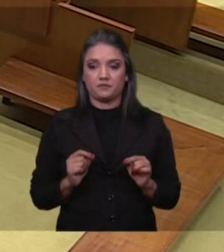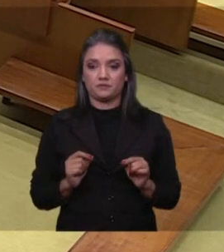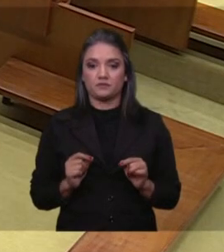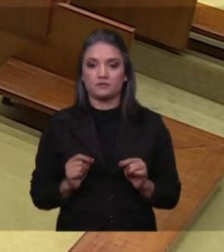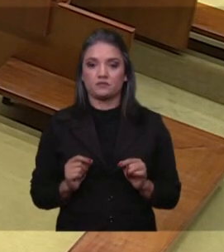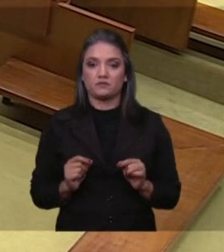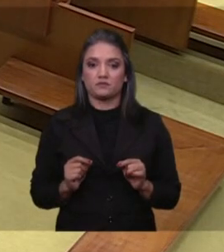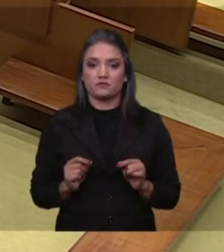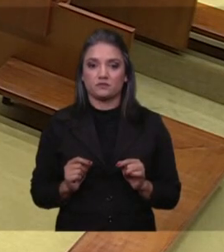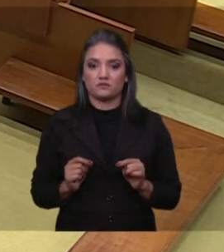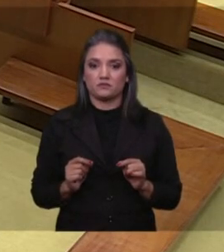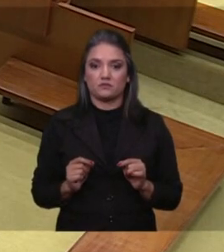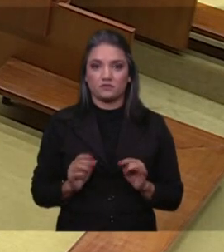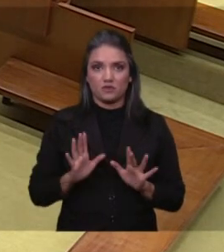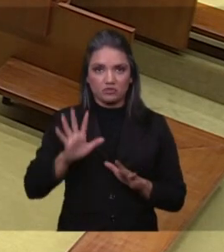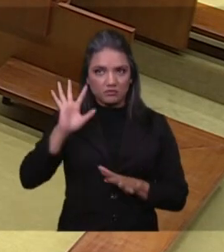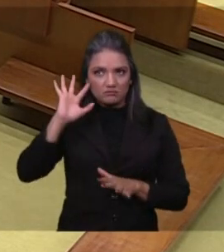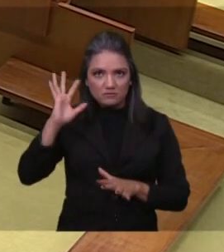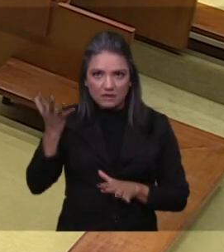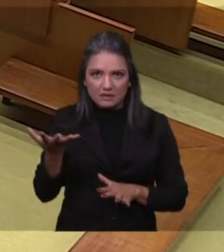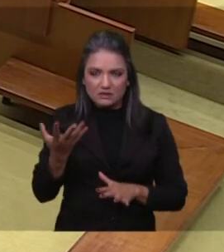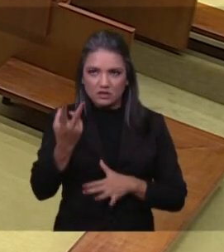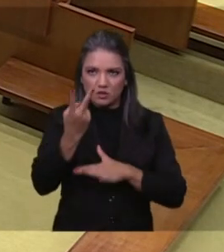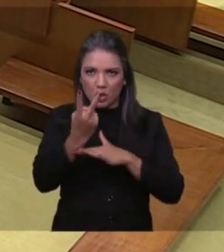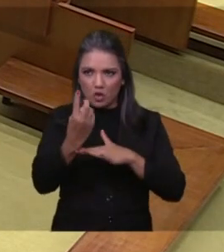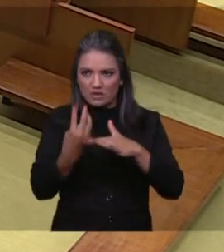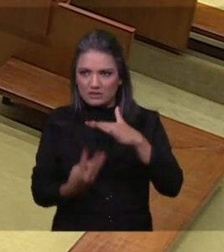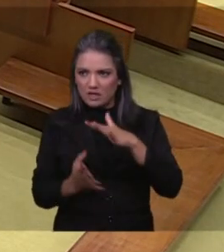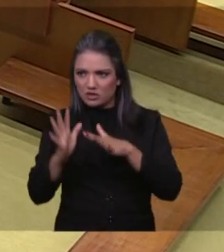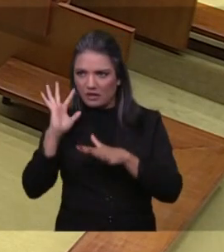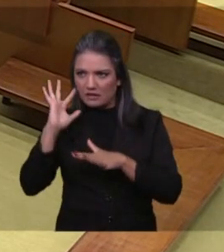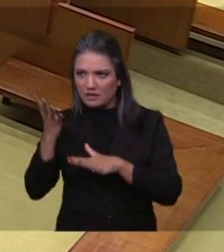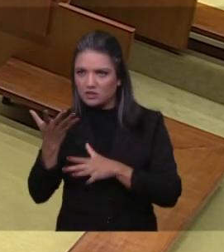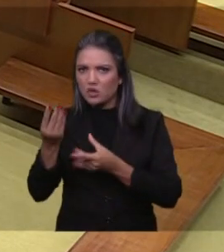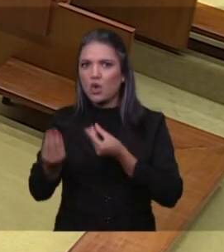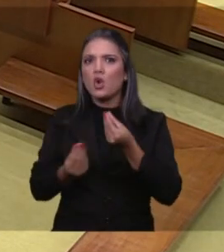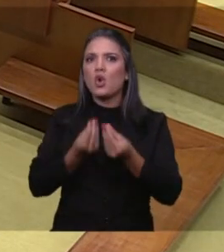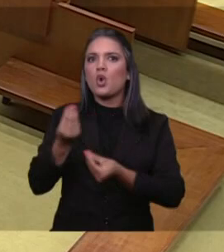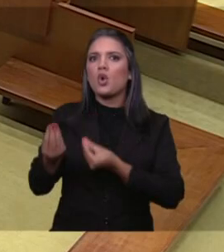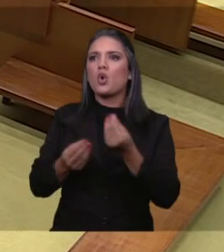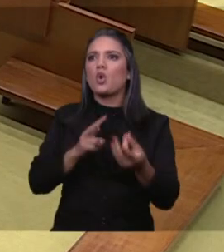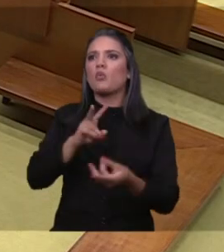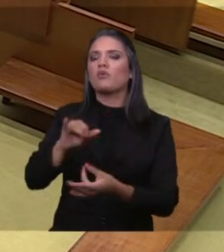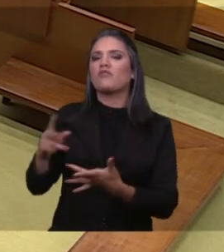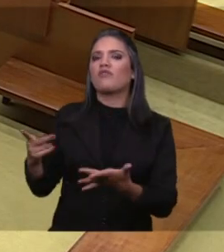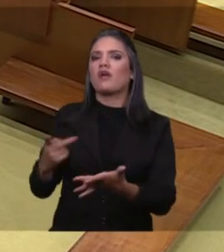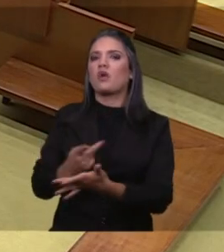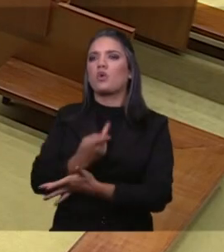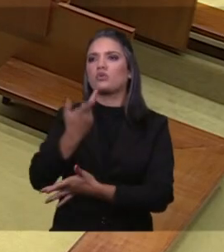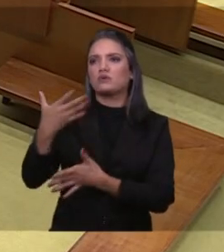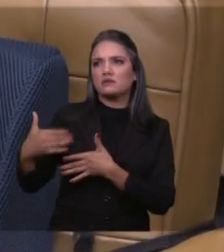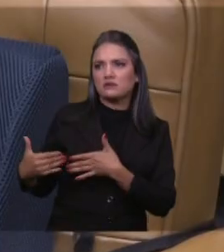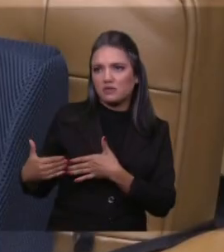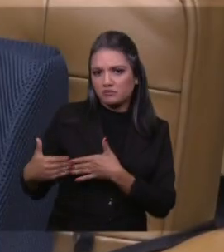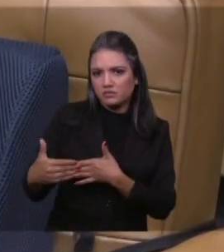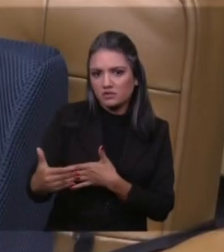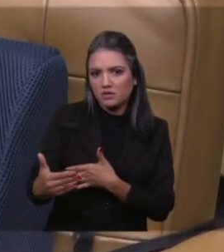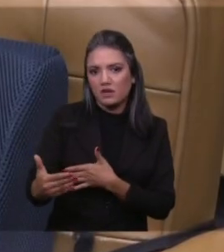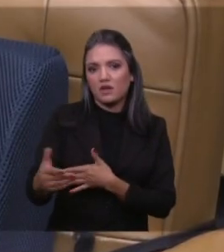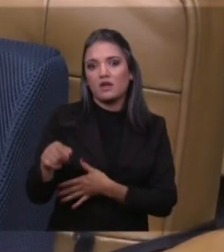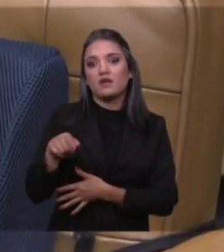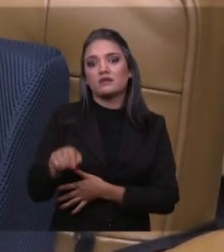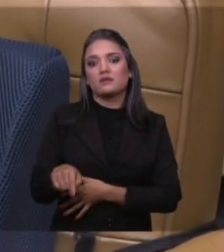que, decidida a modulação por 2/3, o modo com que essa modulação será feita poderá